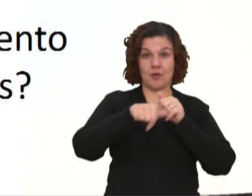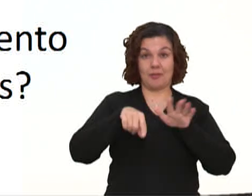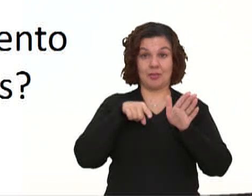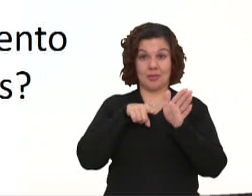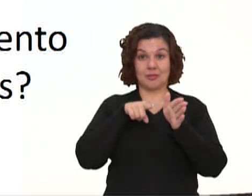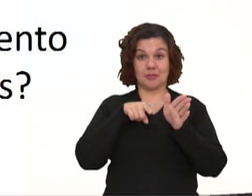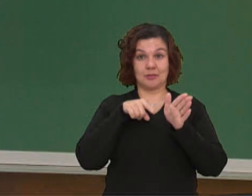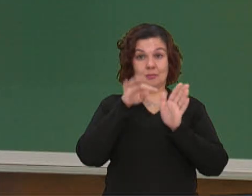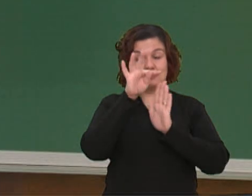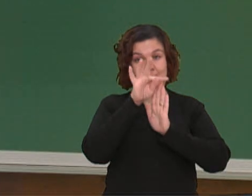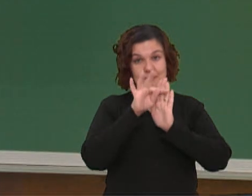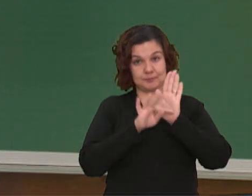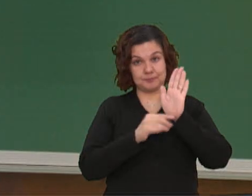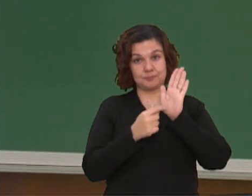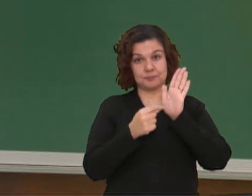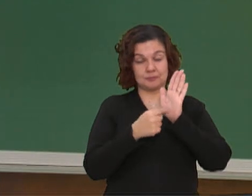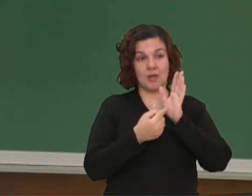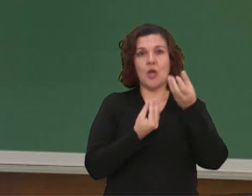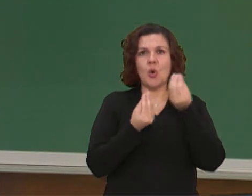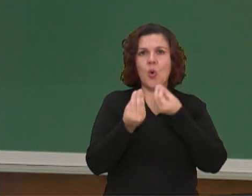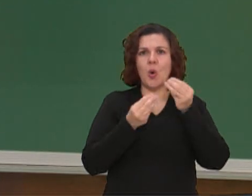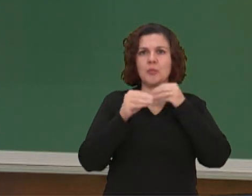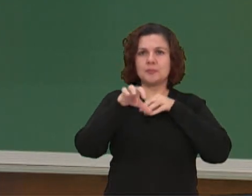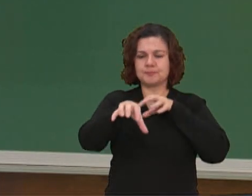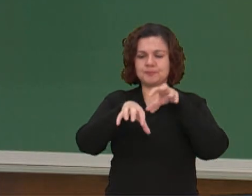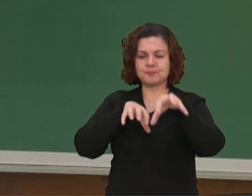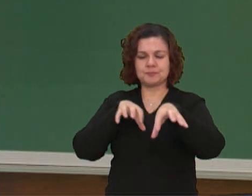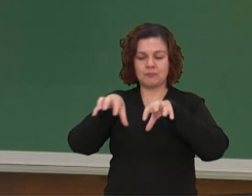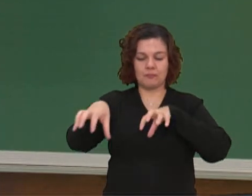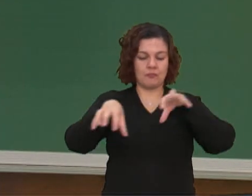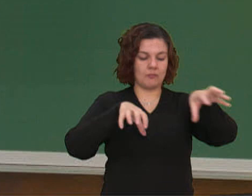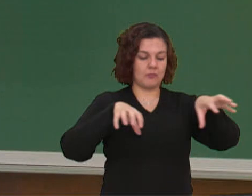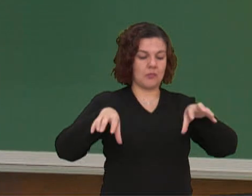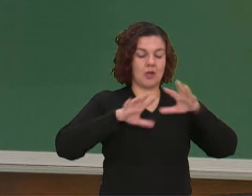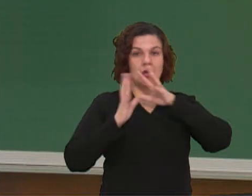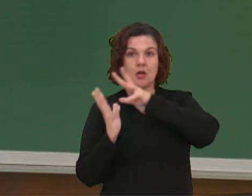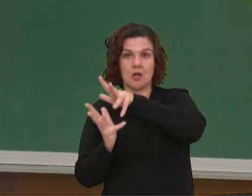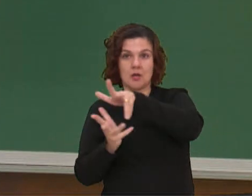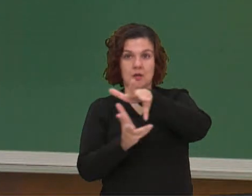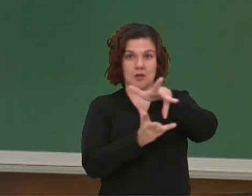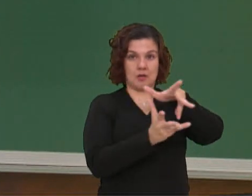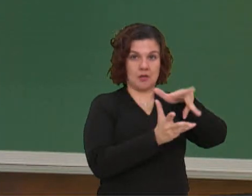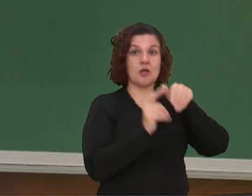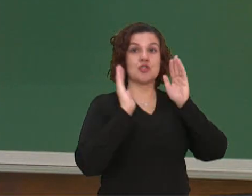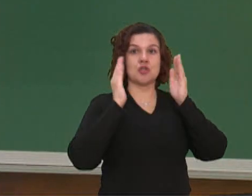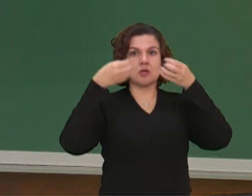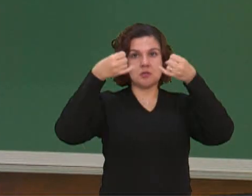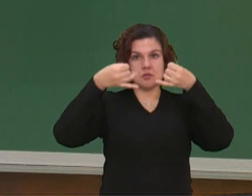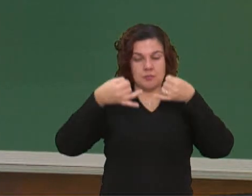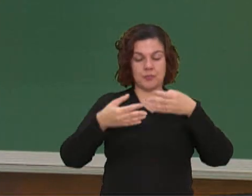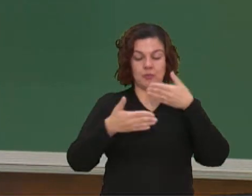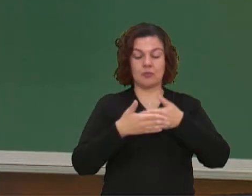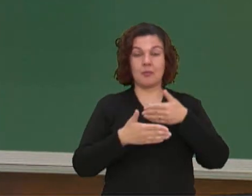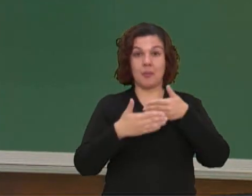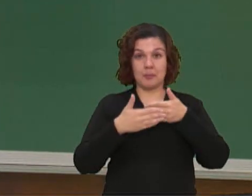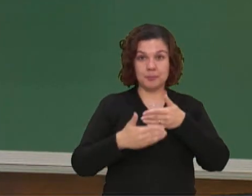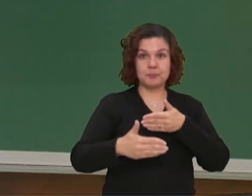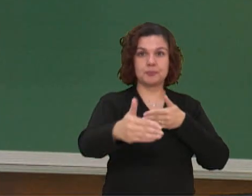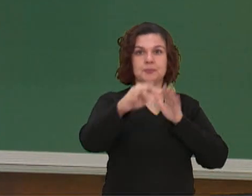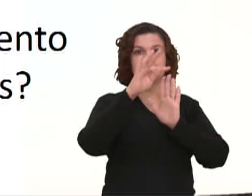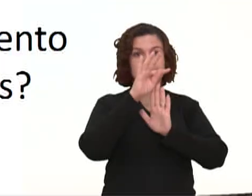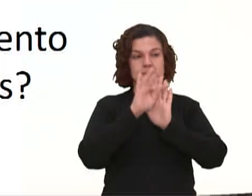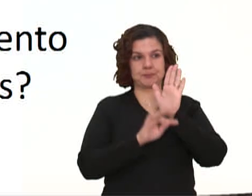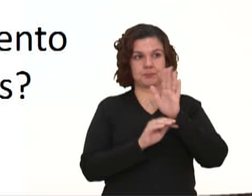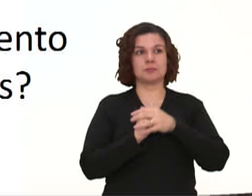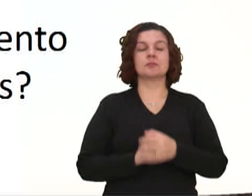Então, como está organizado o espaço geográfico mundial e que a gente falou na aula a partir do que o texto traz para